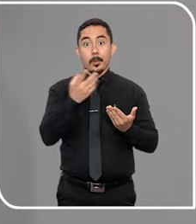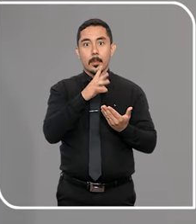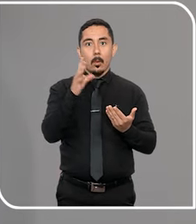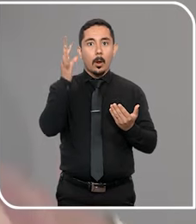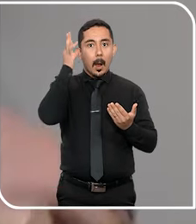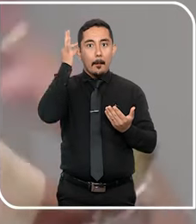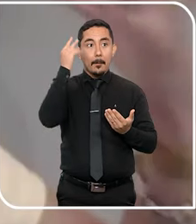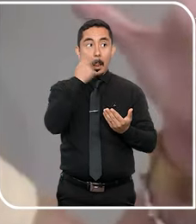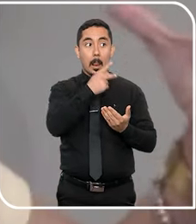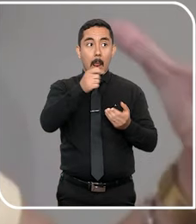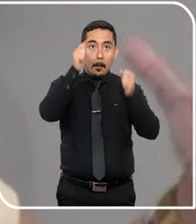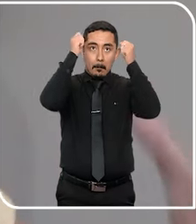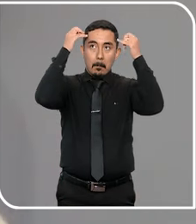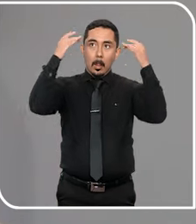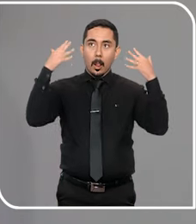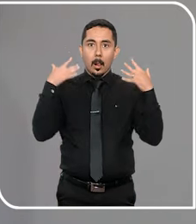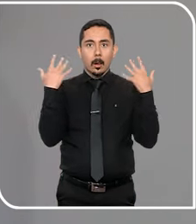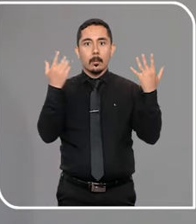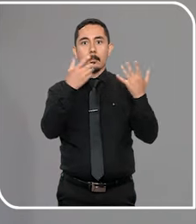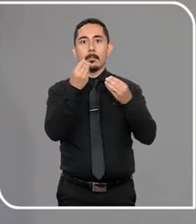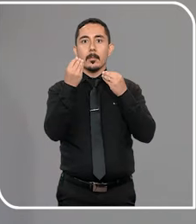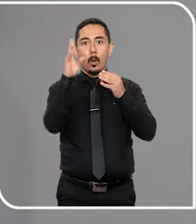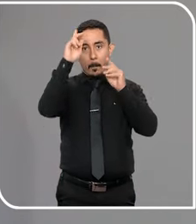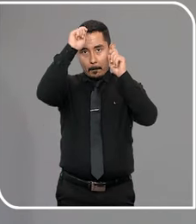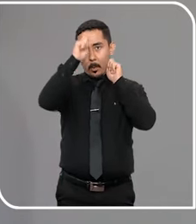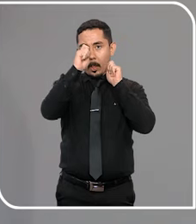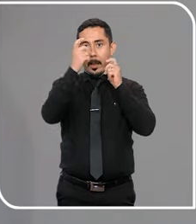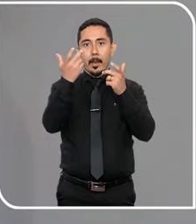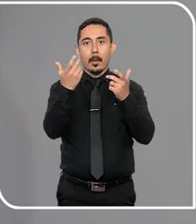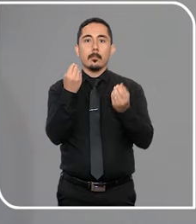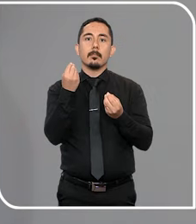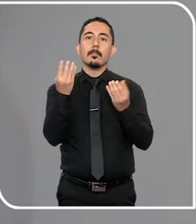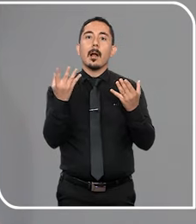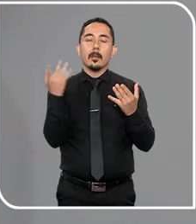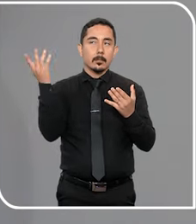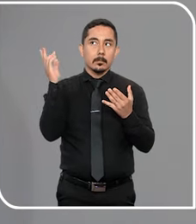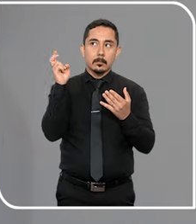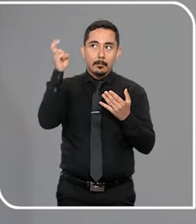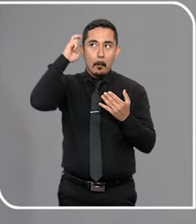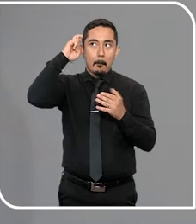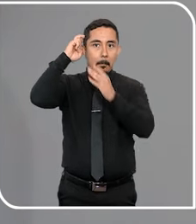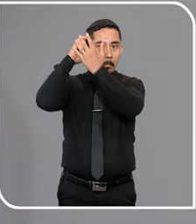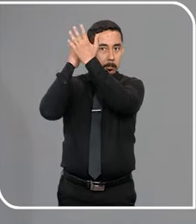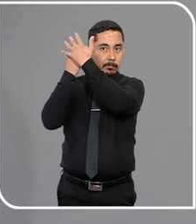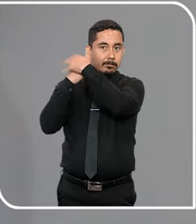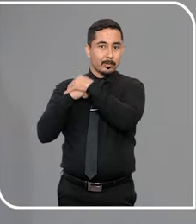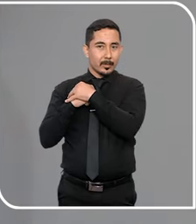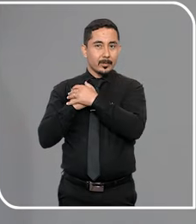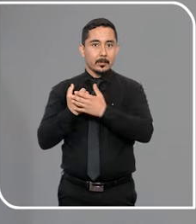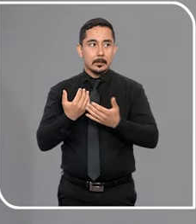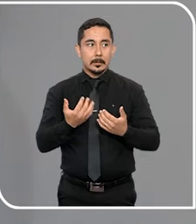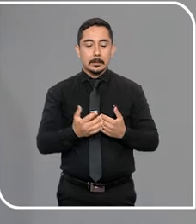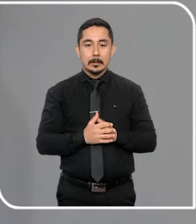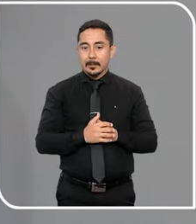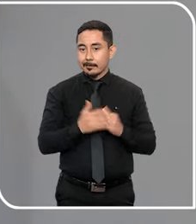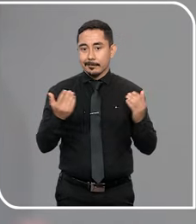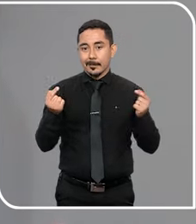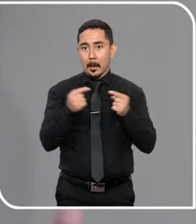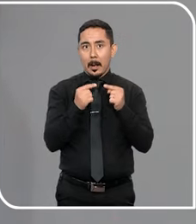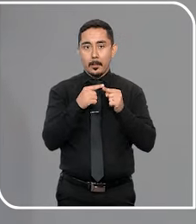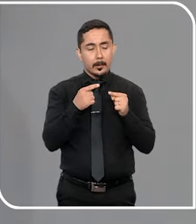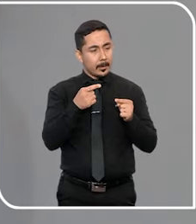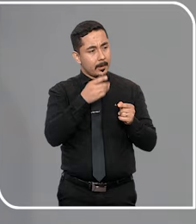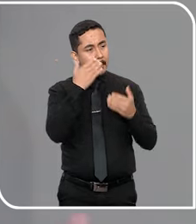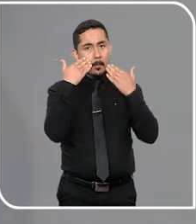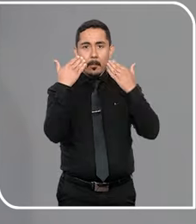olha deixa o cabelo dele crescer usa boné né para para as pessoas não notarem muito e isso